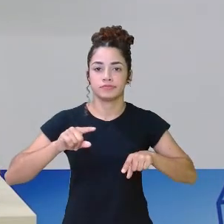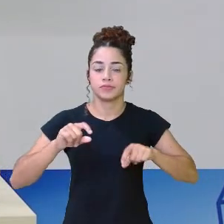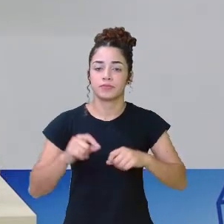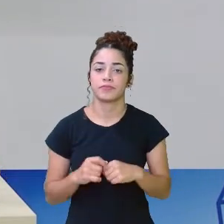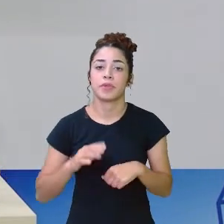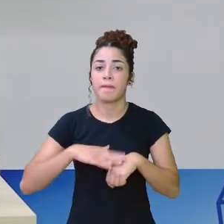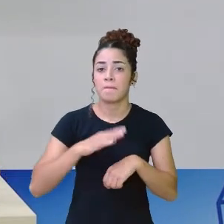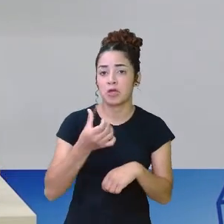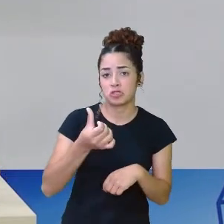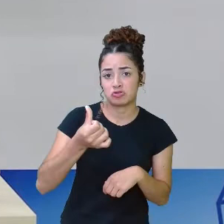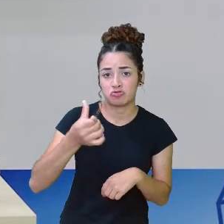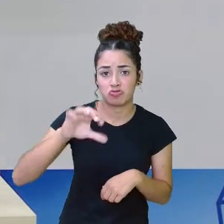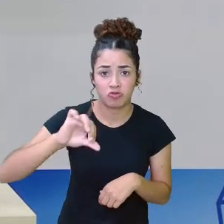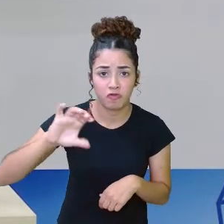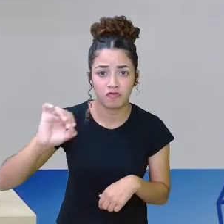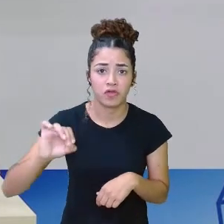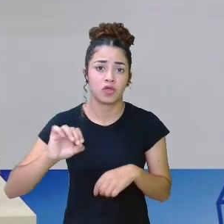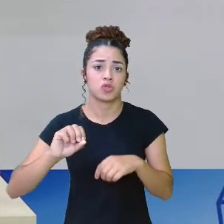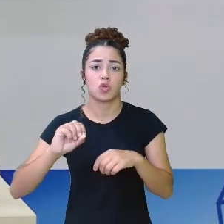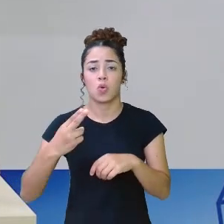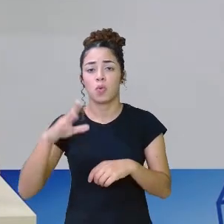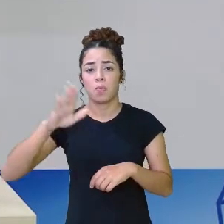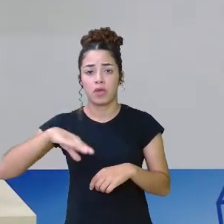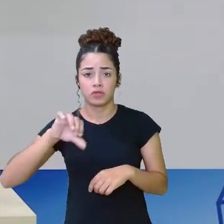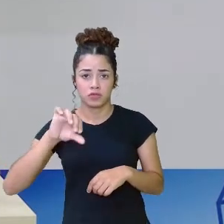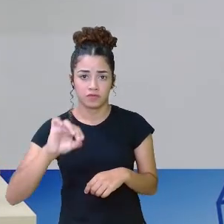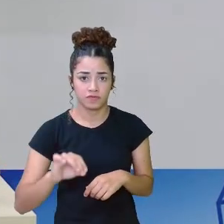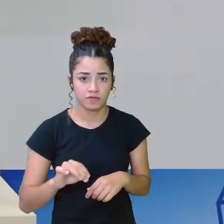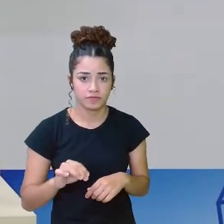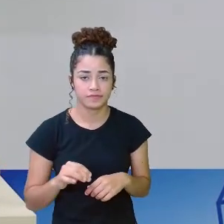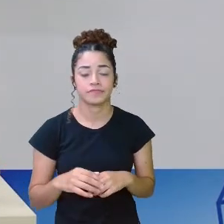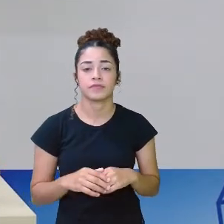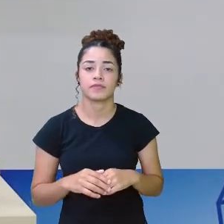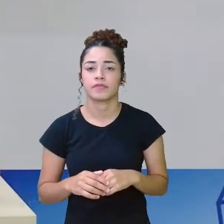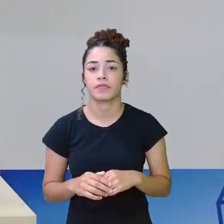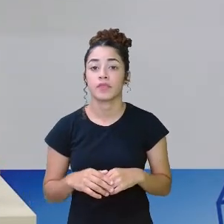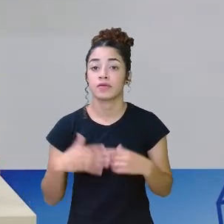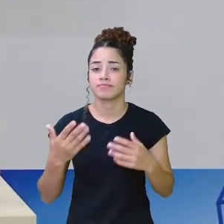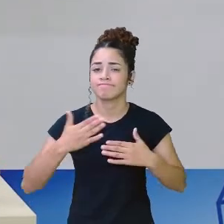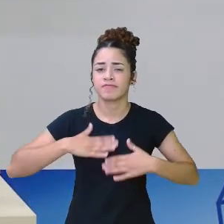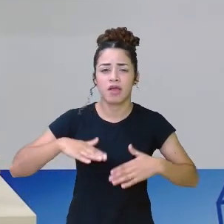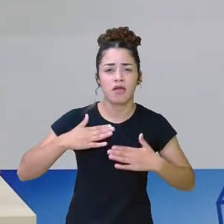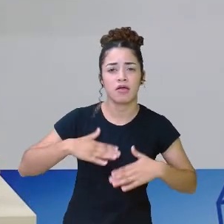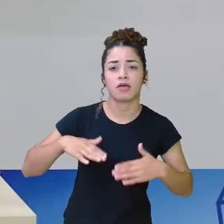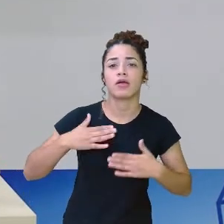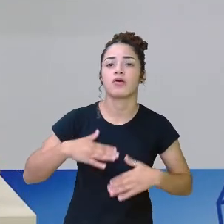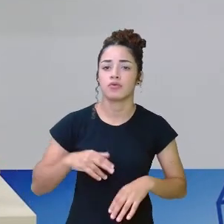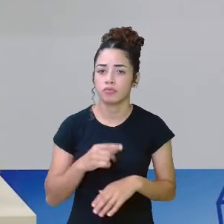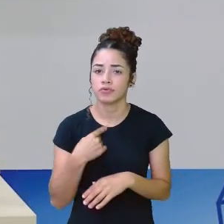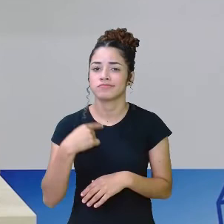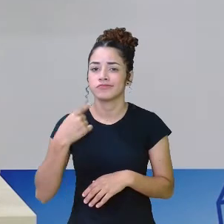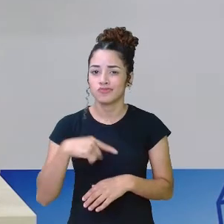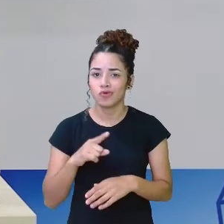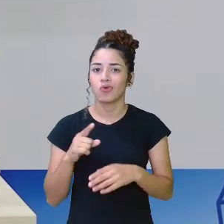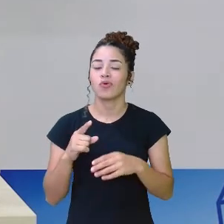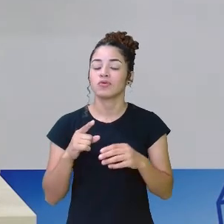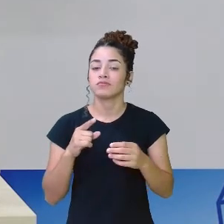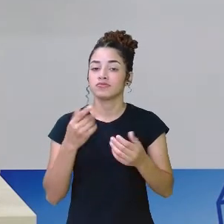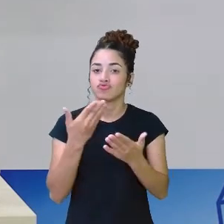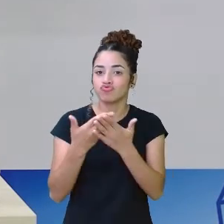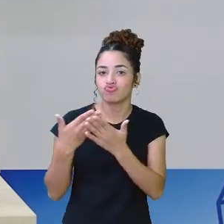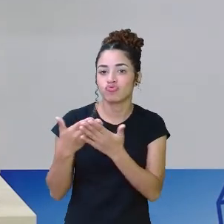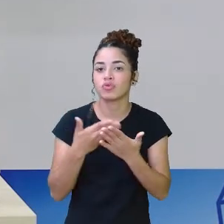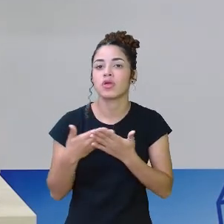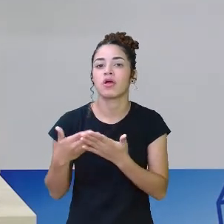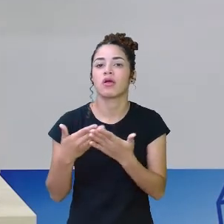graus. Beleza? Tivemos também aula de ângulos, né? Lógico. Fica tranquilo, fica tranquila, que eu vou trazer de volta essas aulas